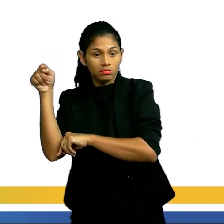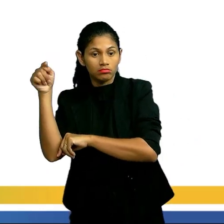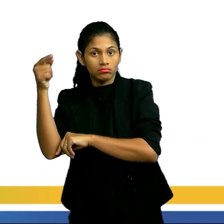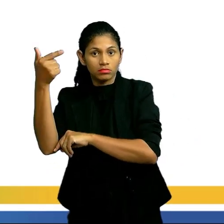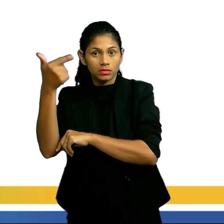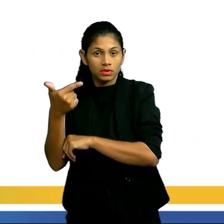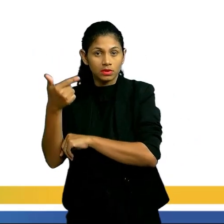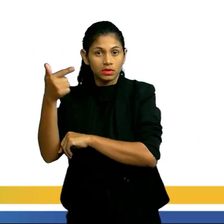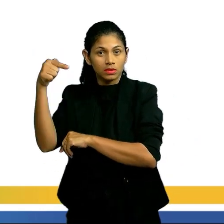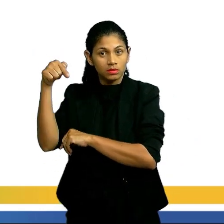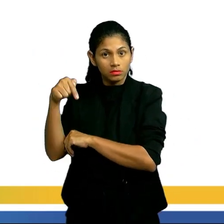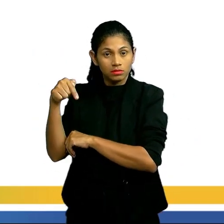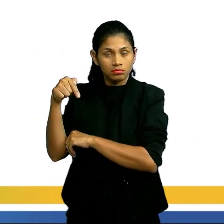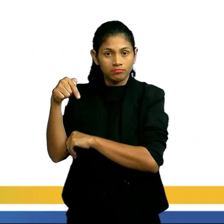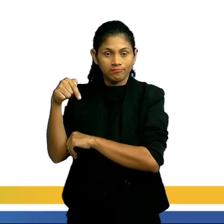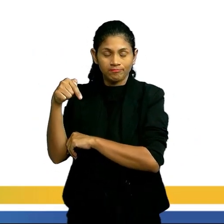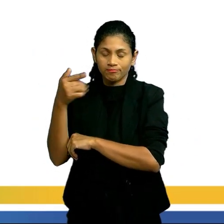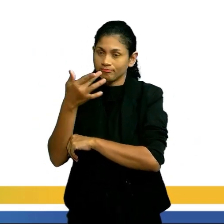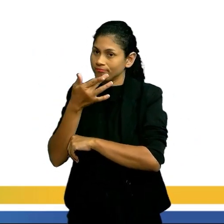raiz exata